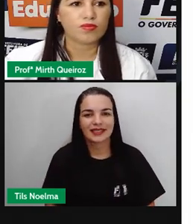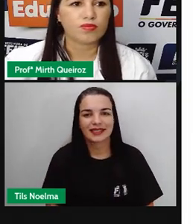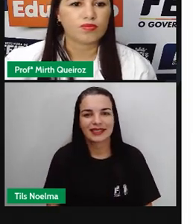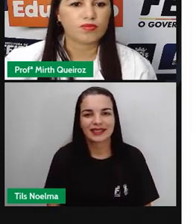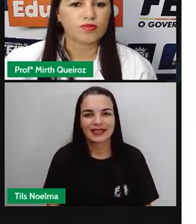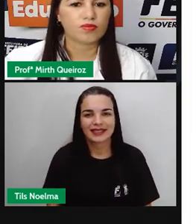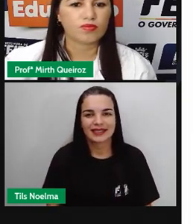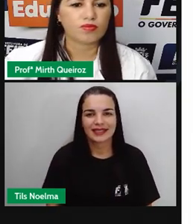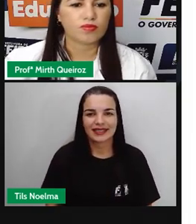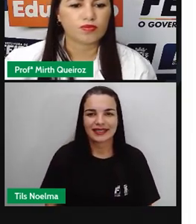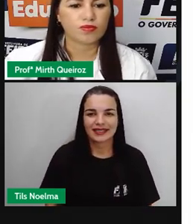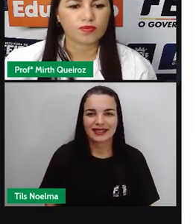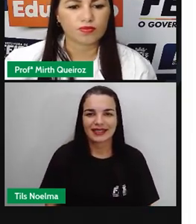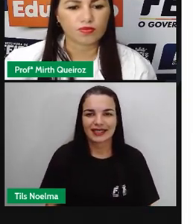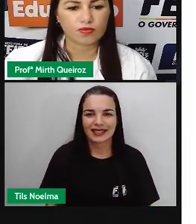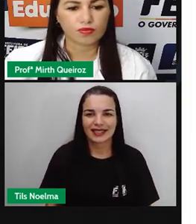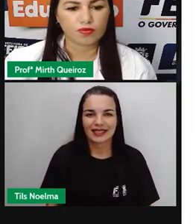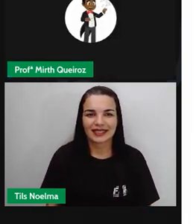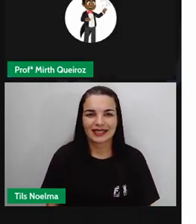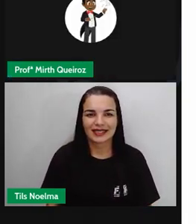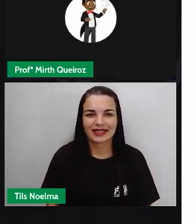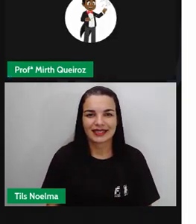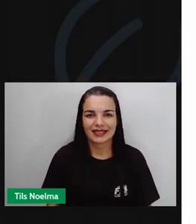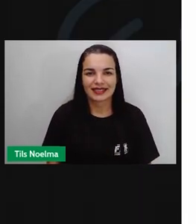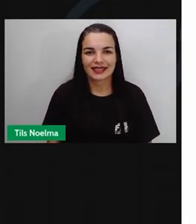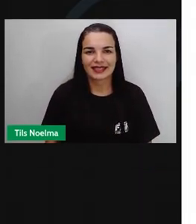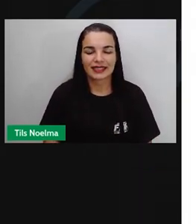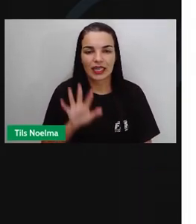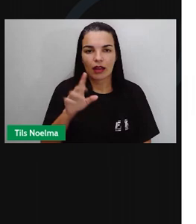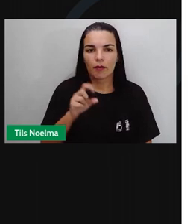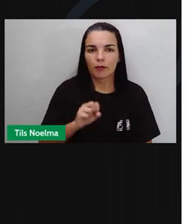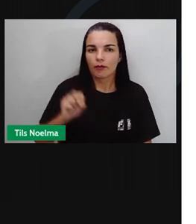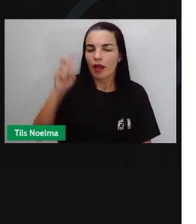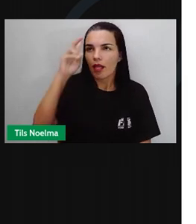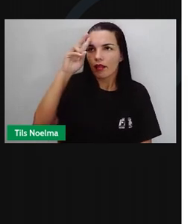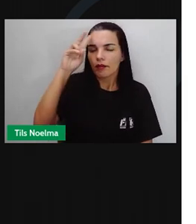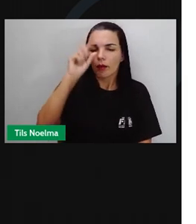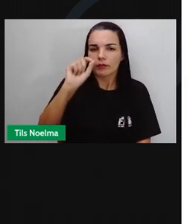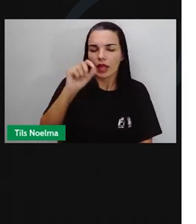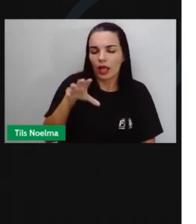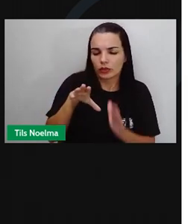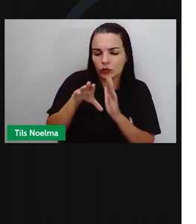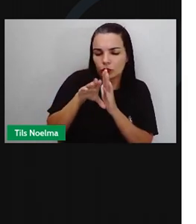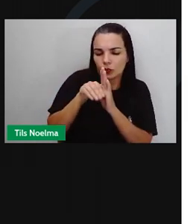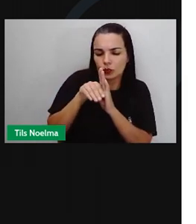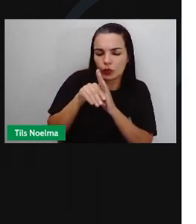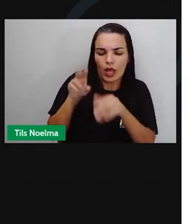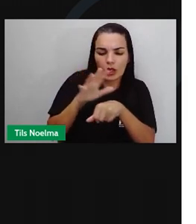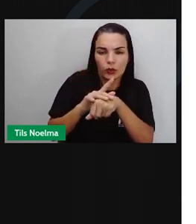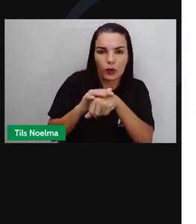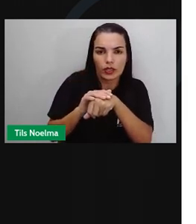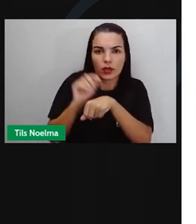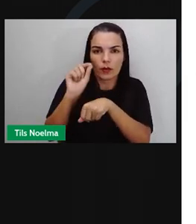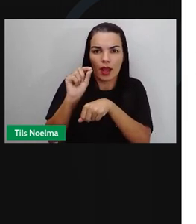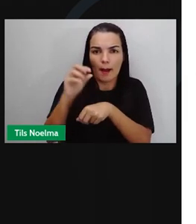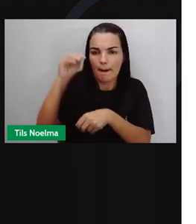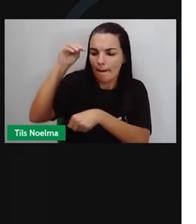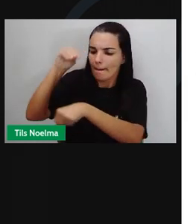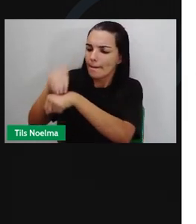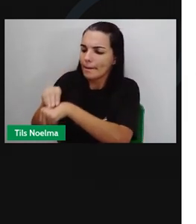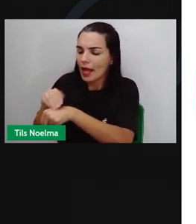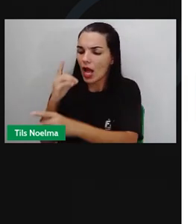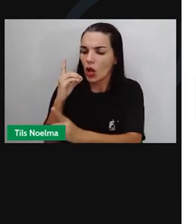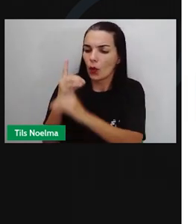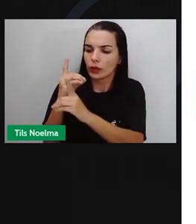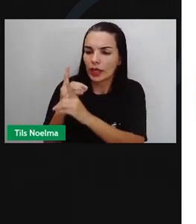o Digamos que você é uma doença infecciosa que sonha em dominar o mundo seu ponto de partida provavelmente vai encontrar um hospedeiro